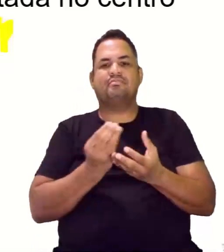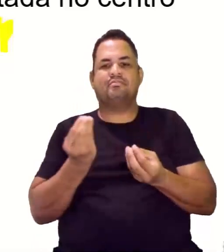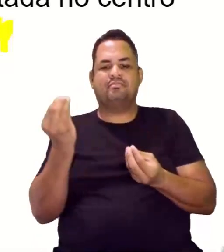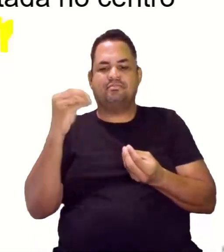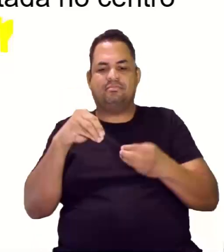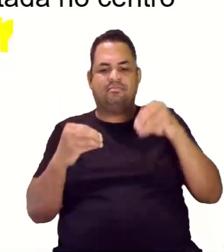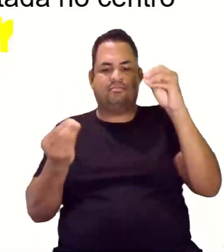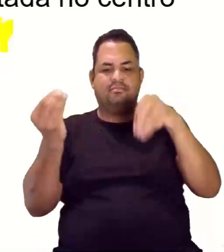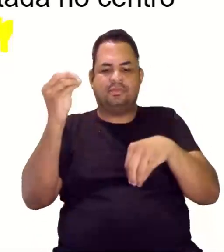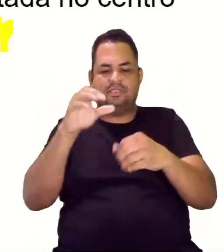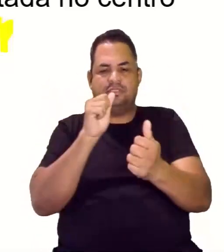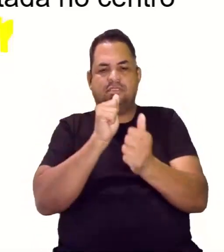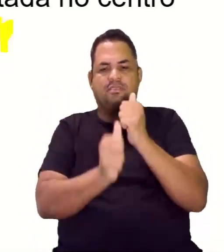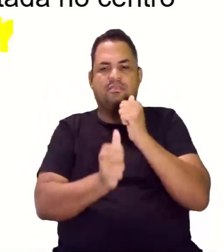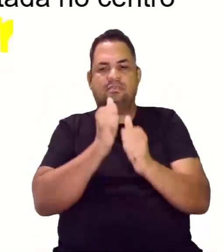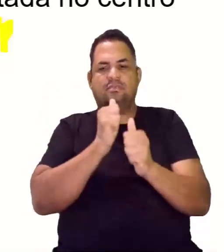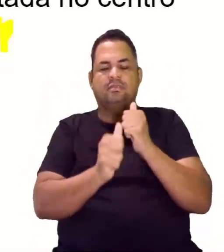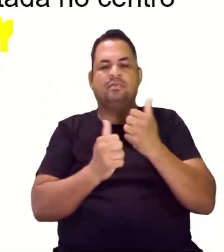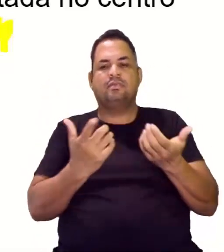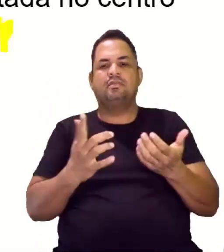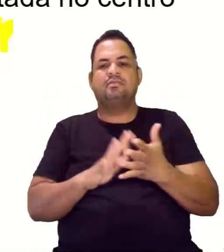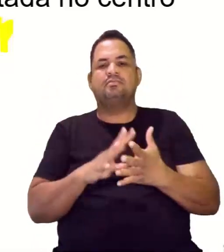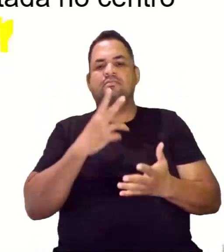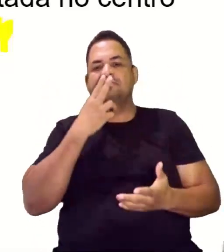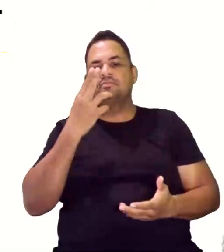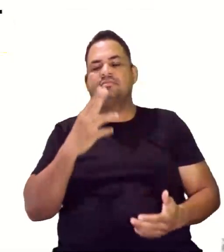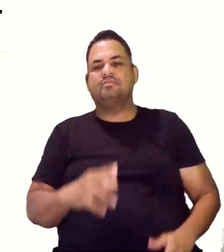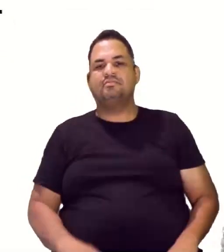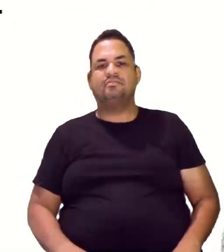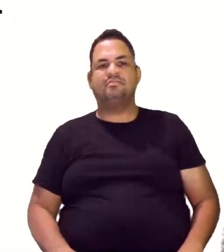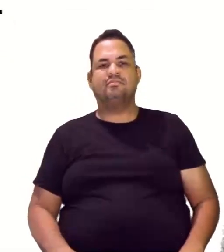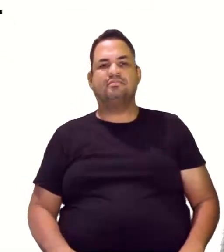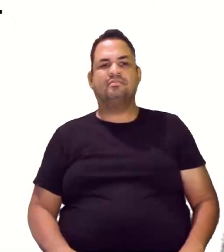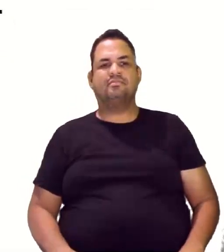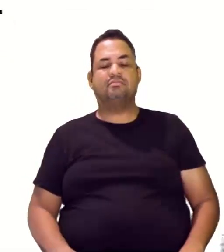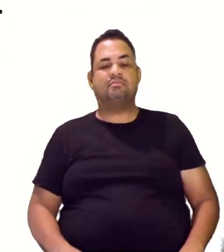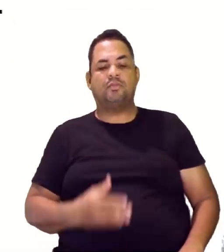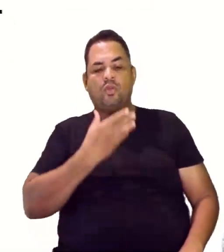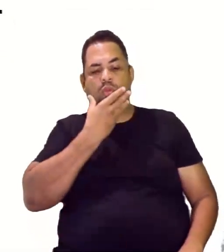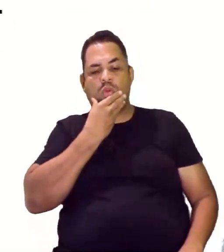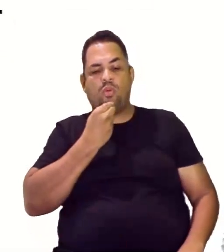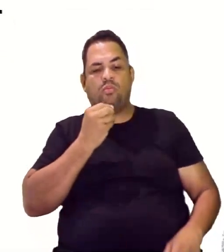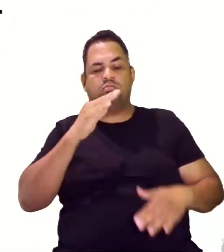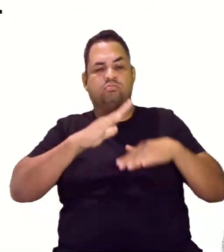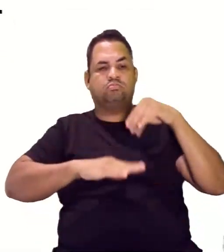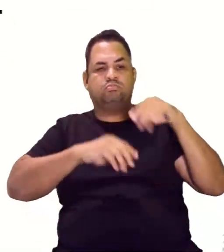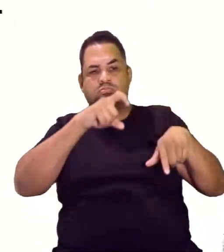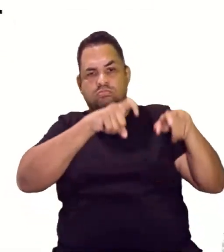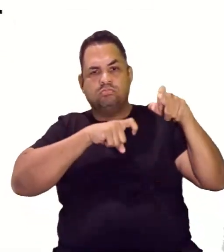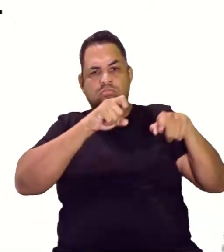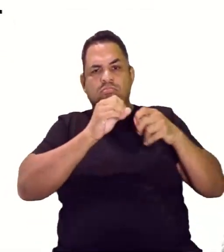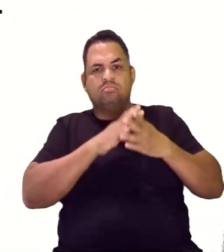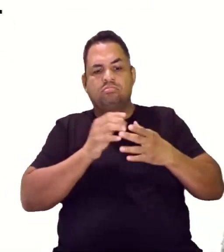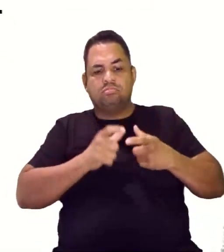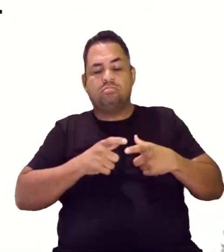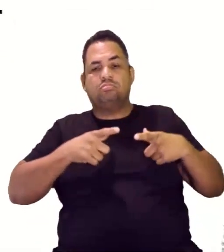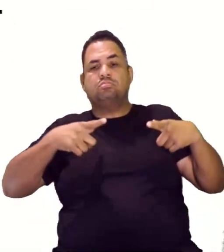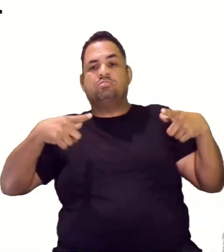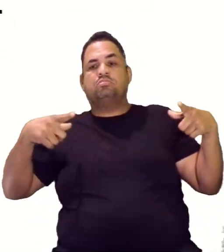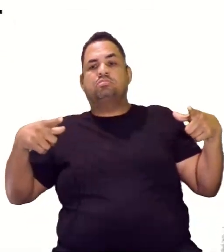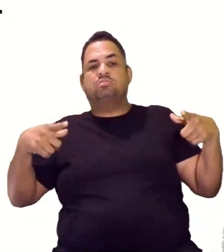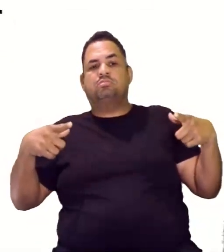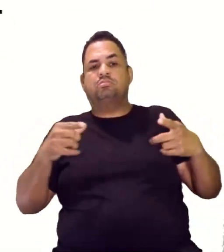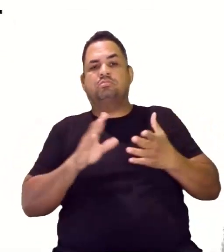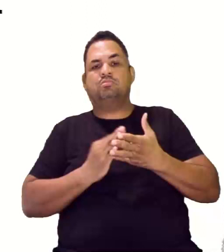plantio de arroz. De arroz e as covas, Isso. Né? E tudo mais. Bora ver. Esse agricultor decidiu ampliar a área destinada ao plantio